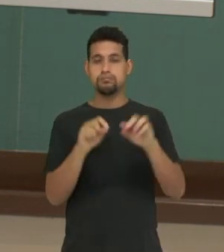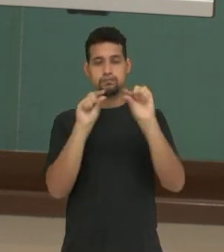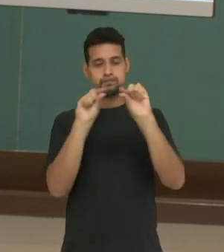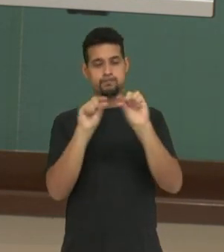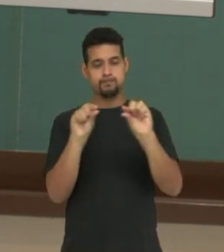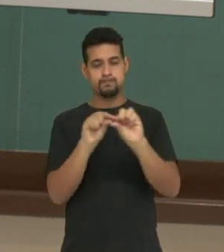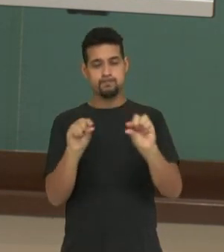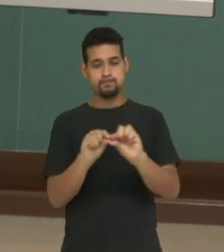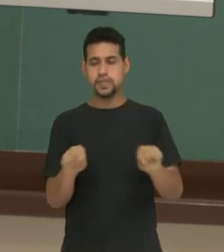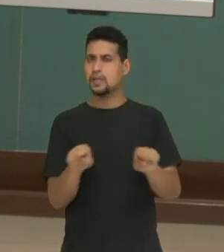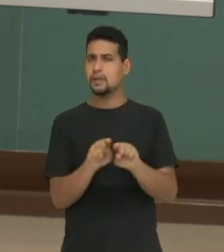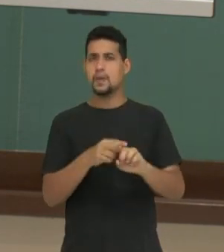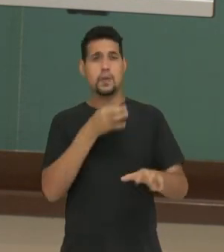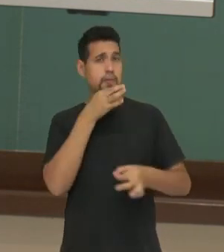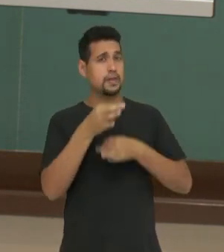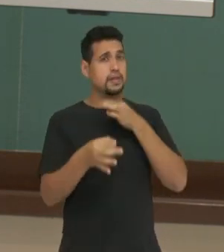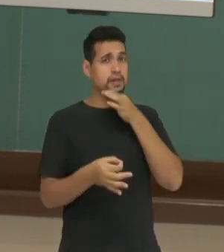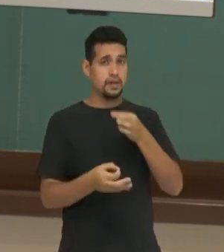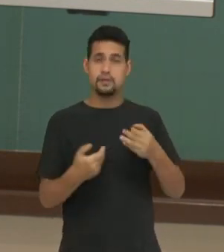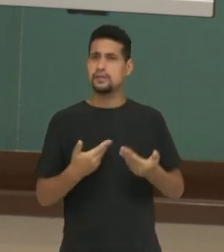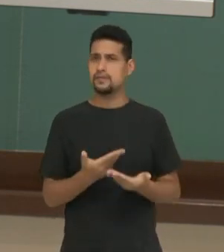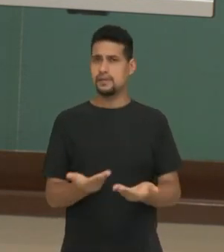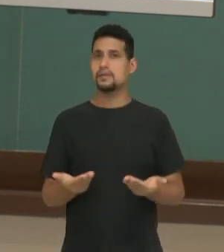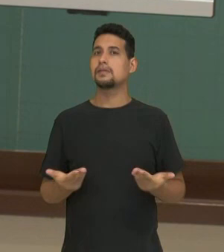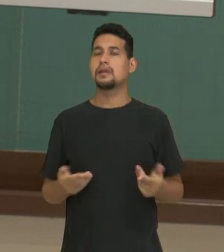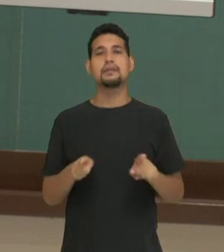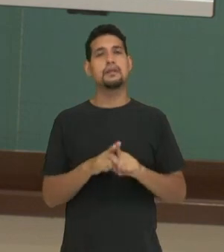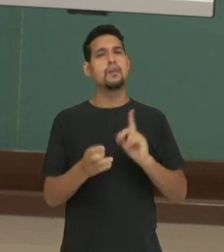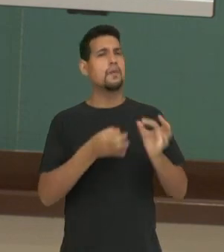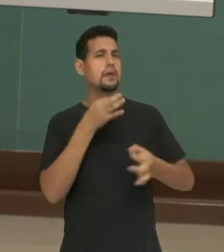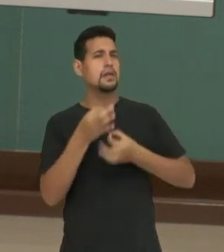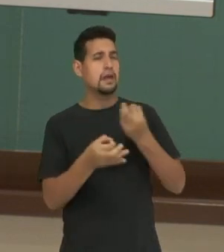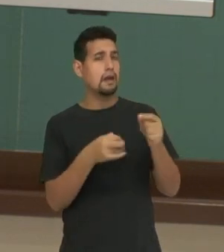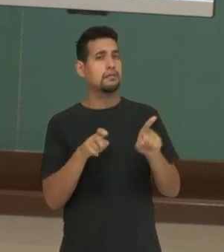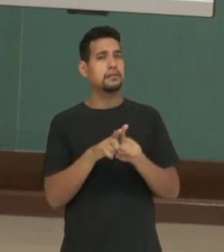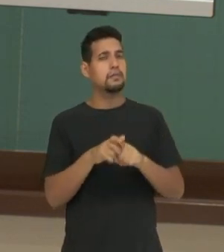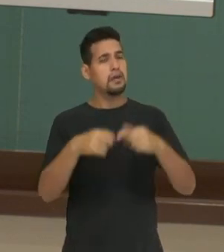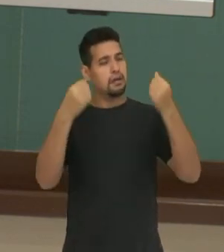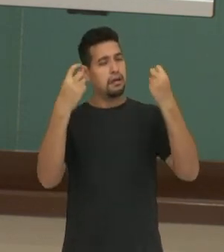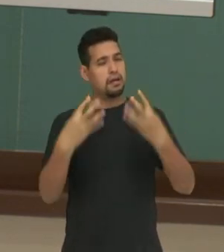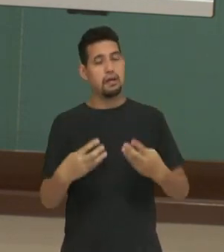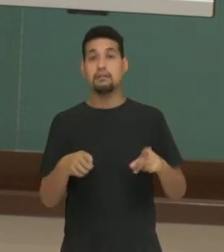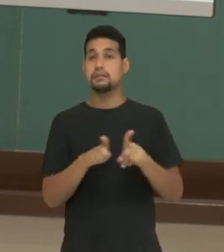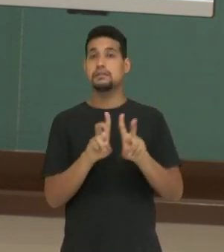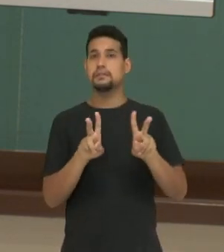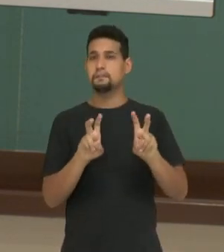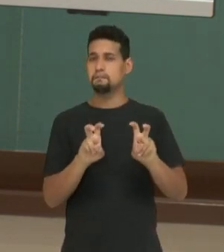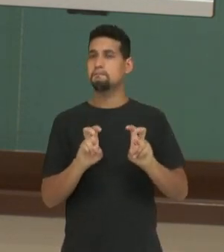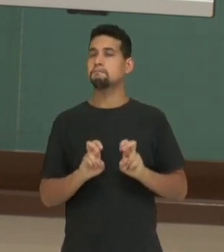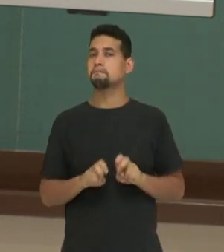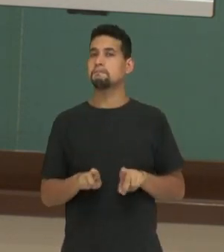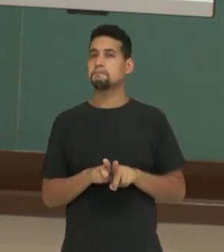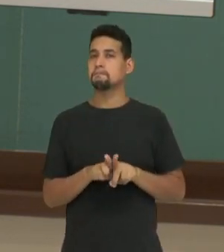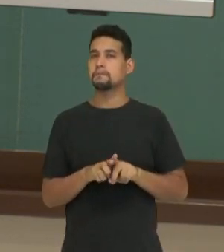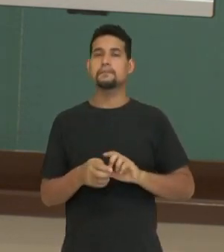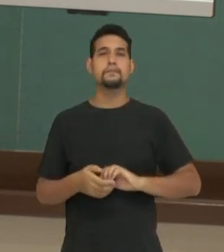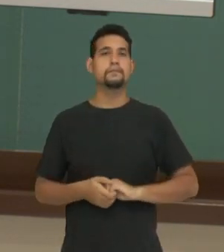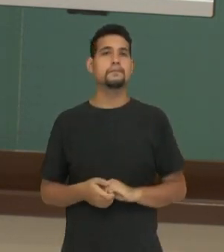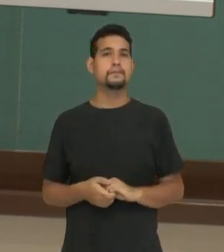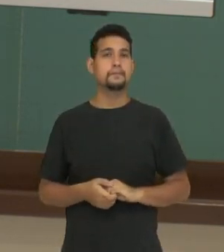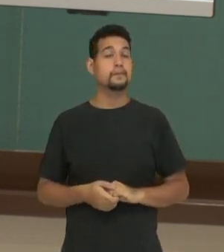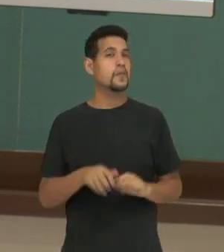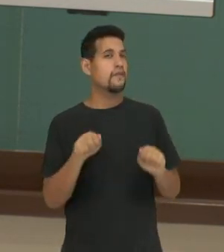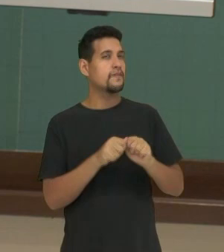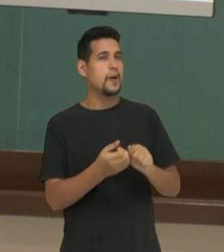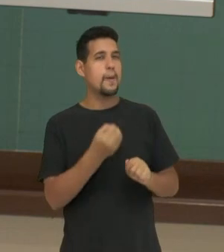E vocês vão se posicionar, né? No último parágrafo vocês vão dar a opinião, vão expressar a subjetividade a respeito do assunto tratado, tá? Façam